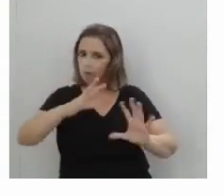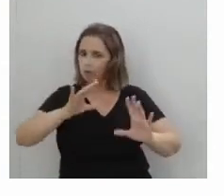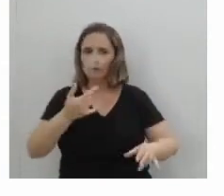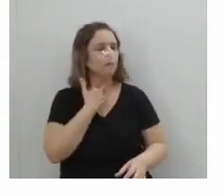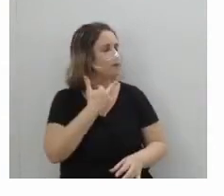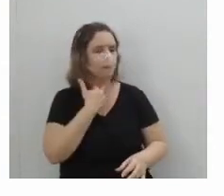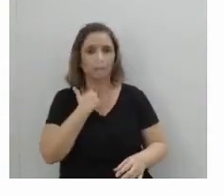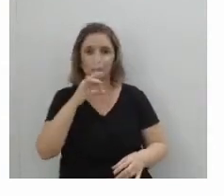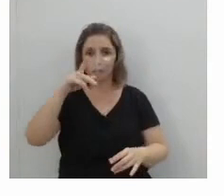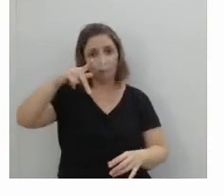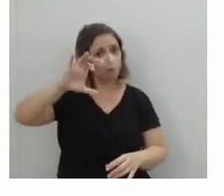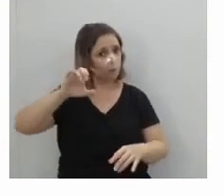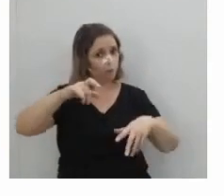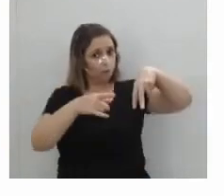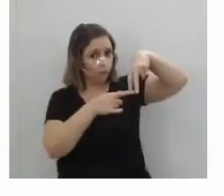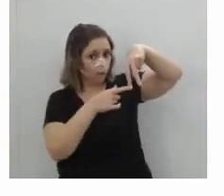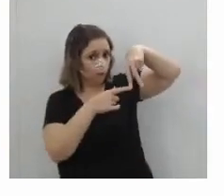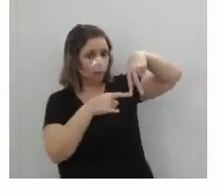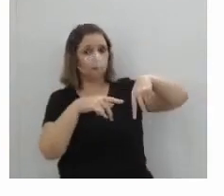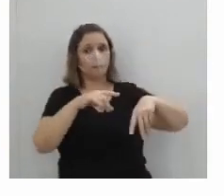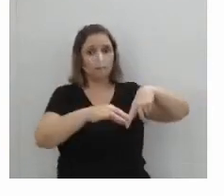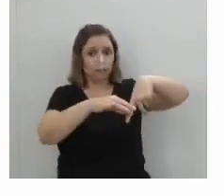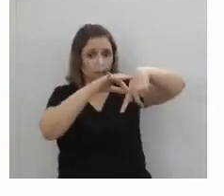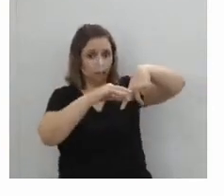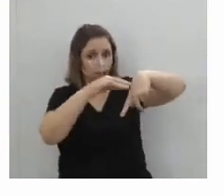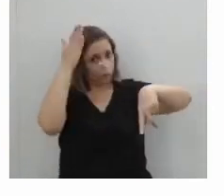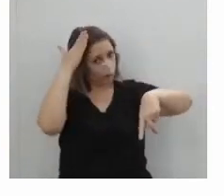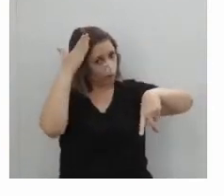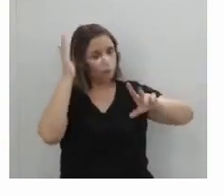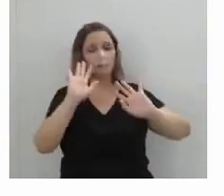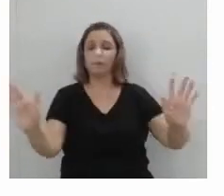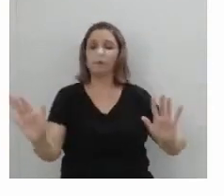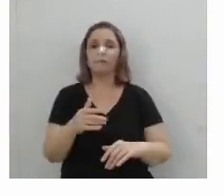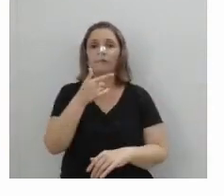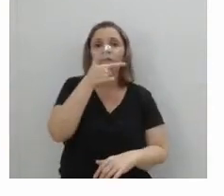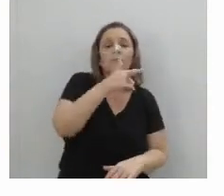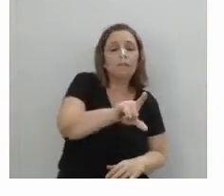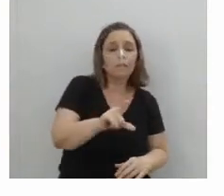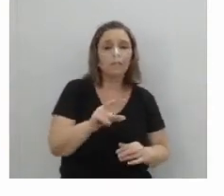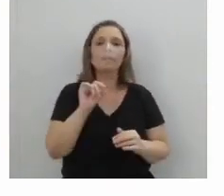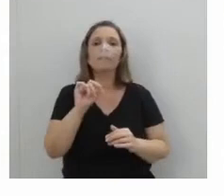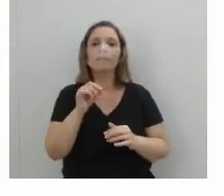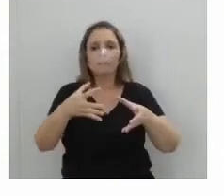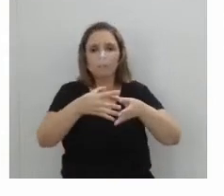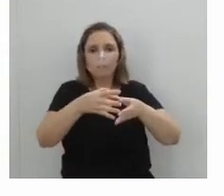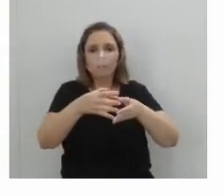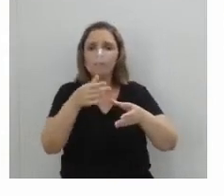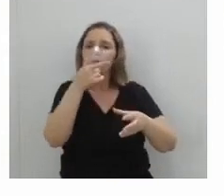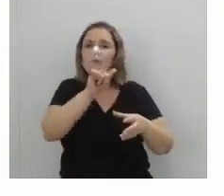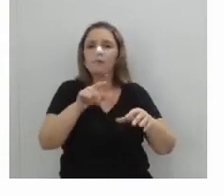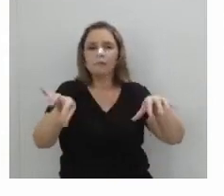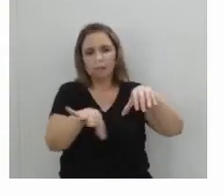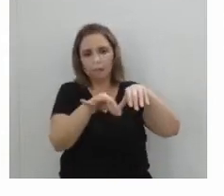pode ser usado os pés, pernas, tronco e cabeça. E o vencedor da partida é a equipe que